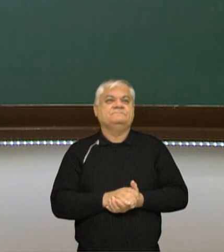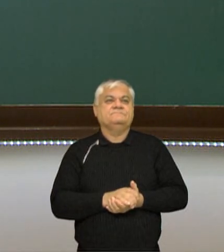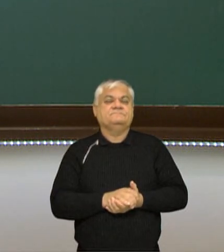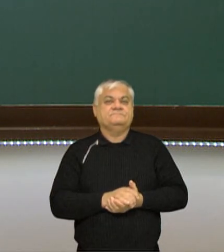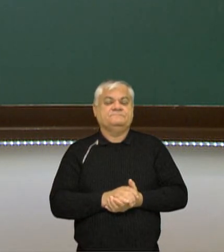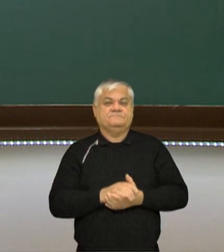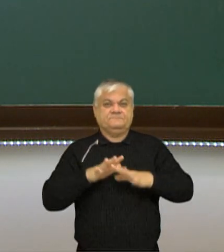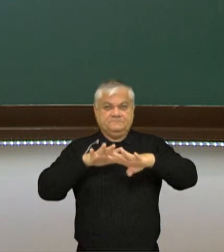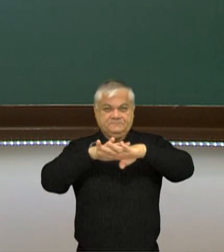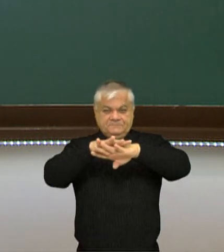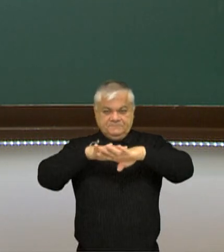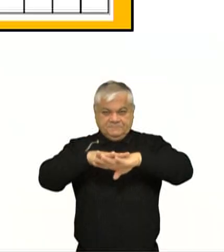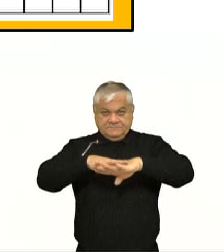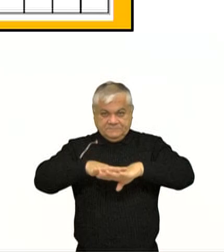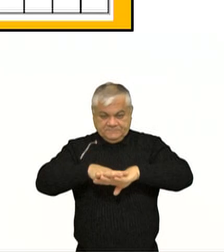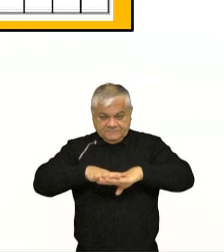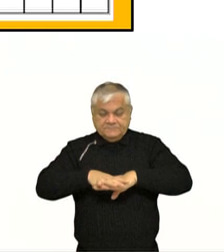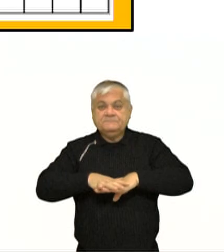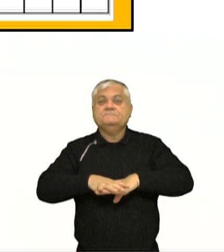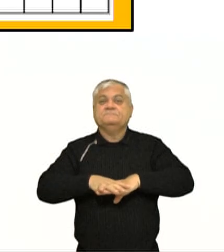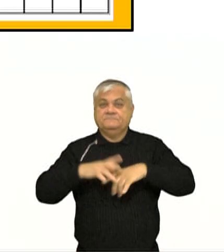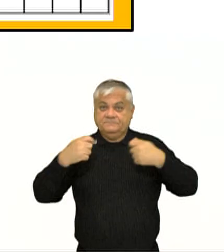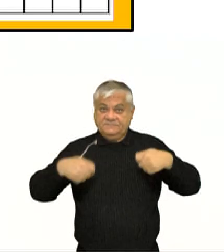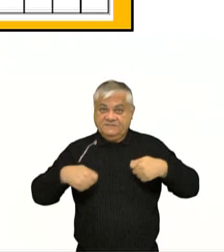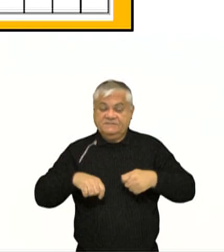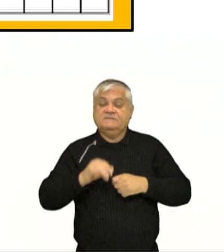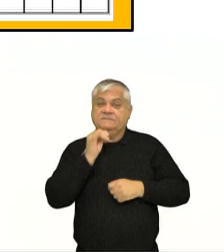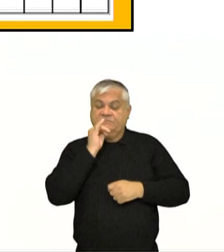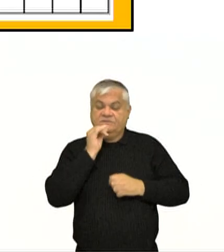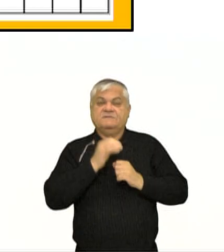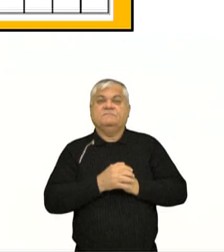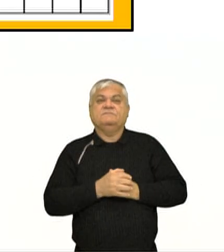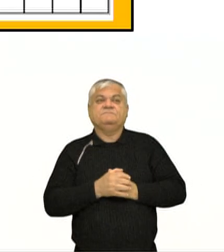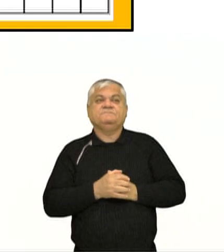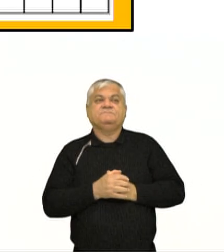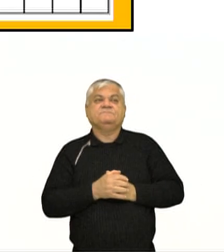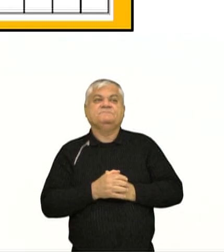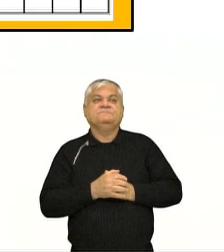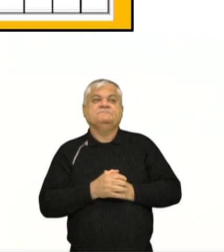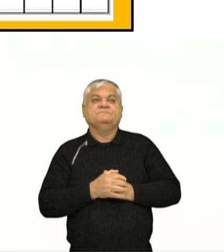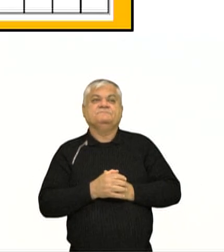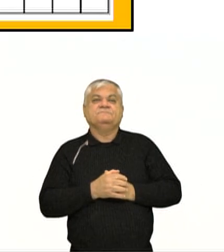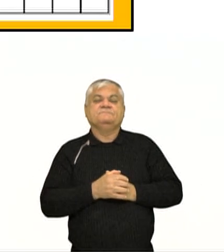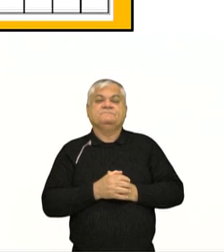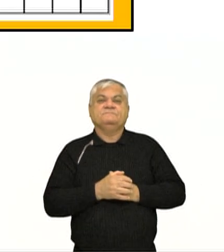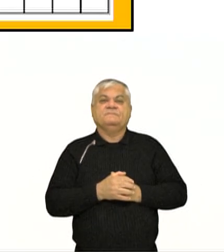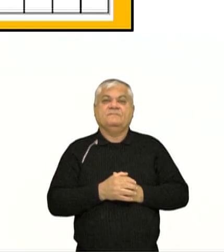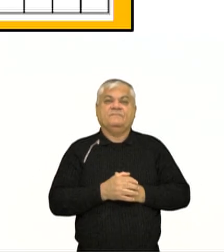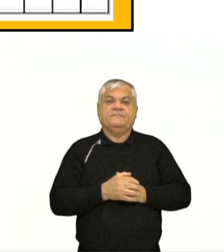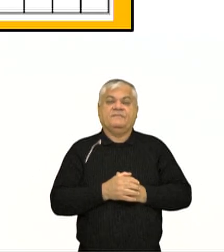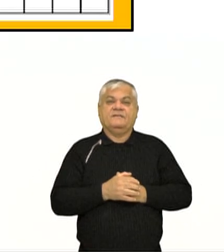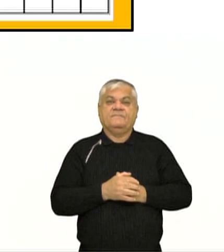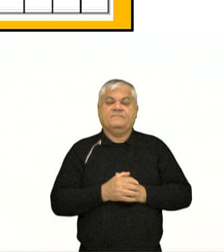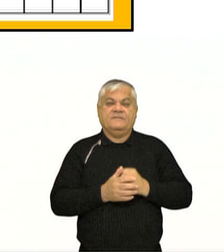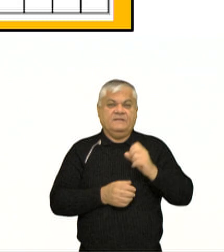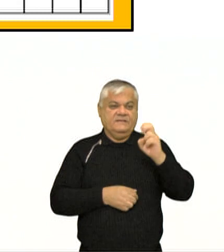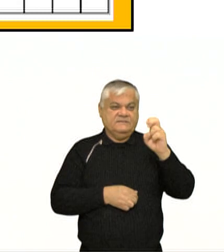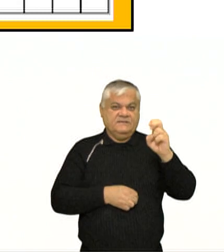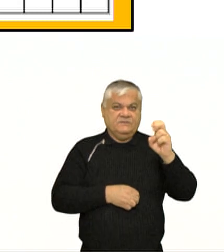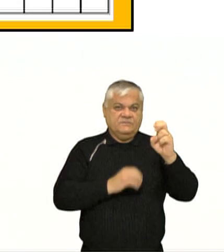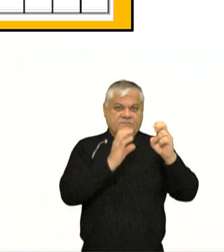nesse quadrado agora, nós vamos dividir o quadrado de 40 por 40 de 5 em 5